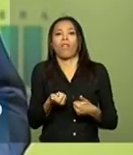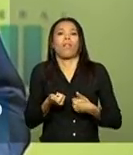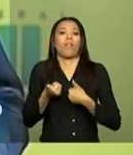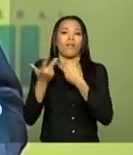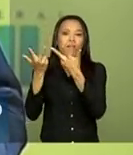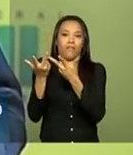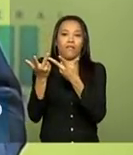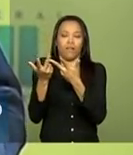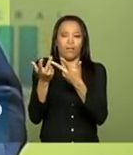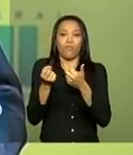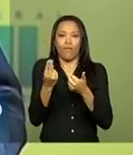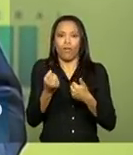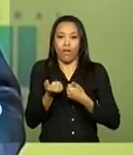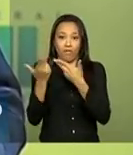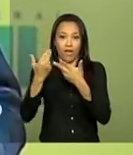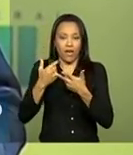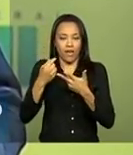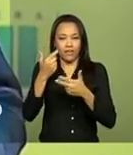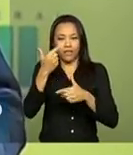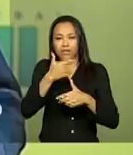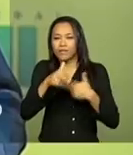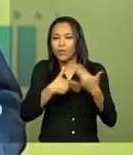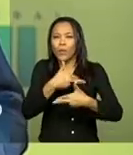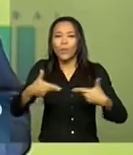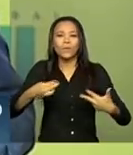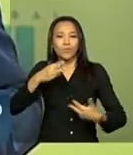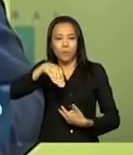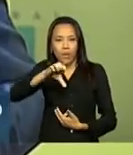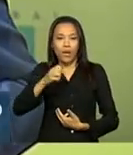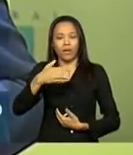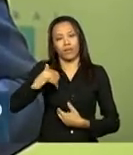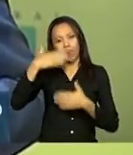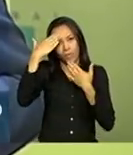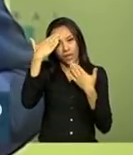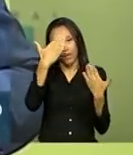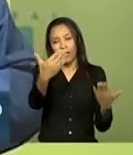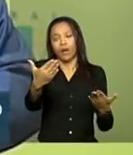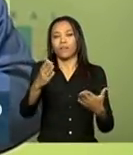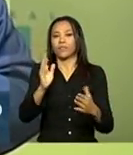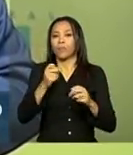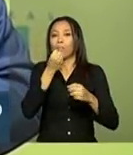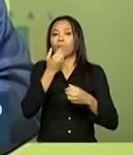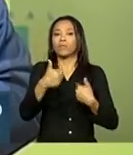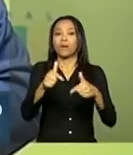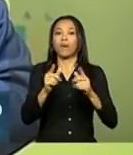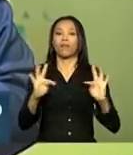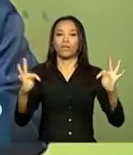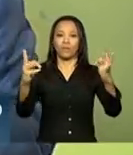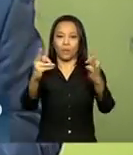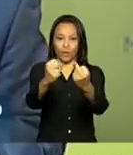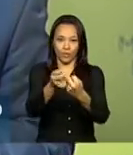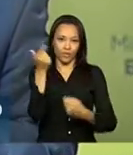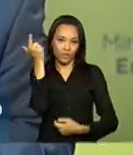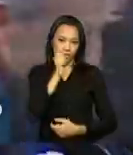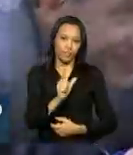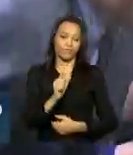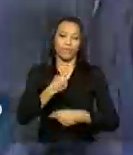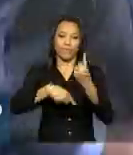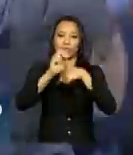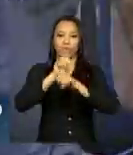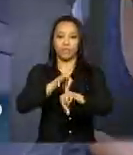essa lembrança do MEC no meu coração. Muito obrigado e bom trabalho a todos, que a nossa educação continue ganhando.